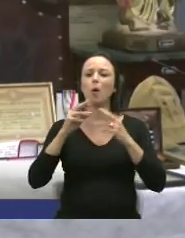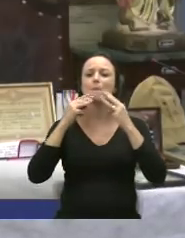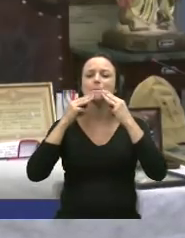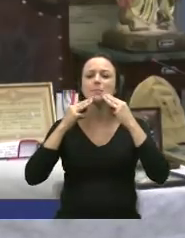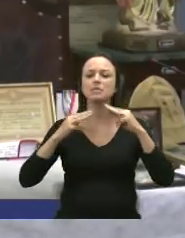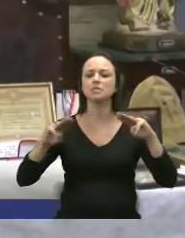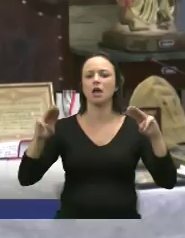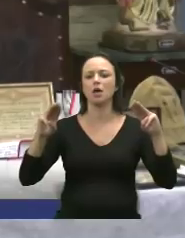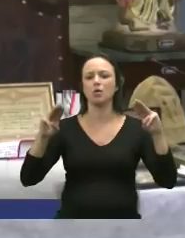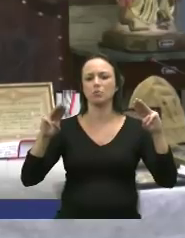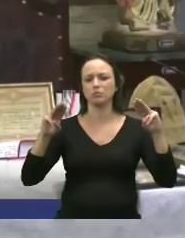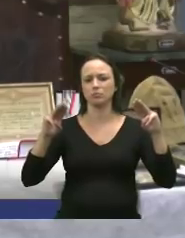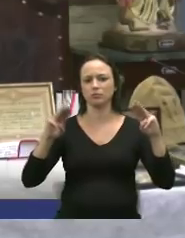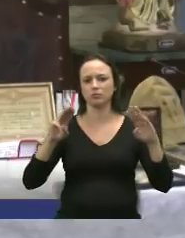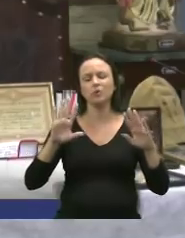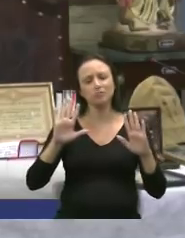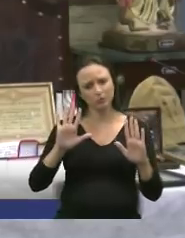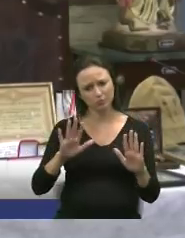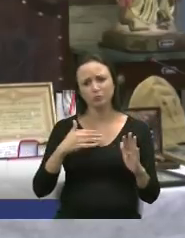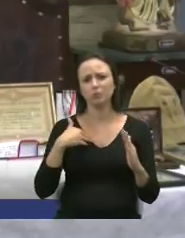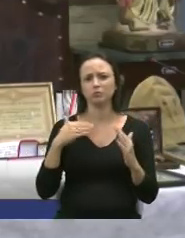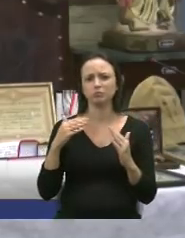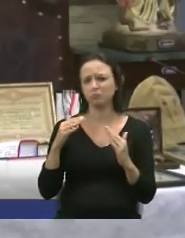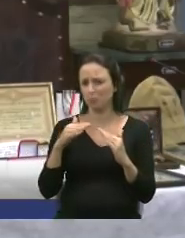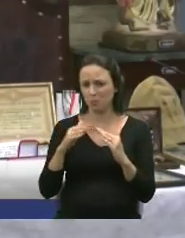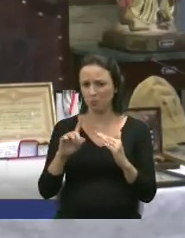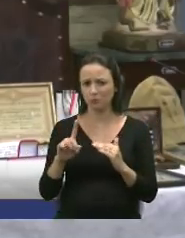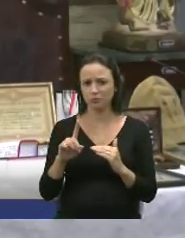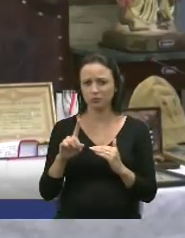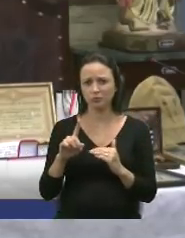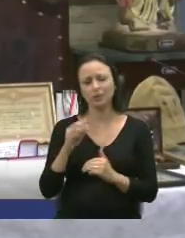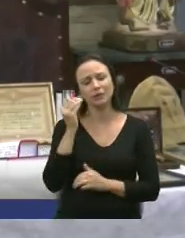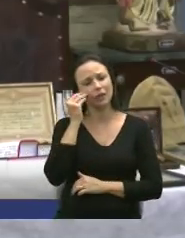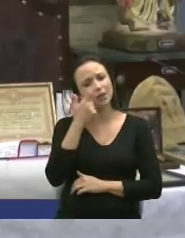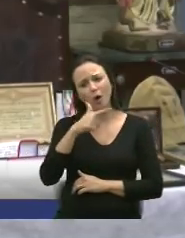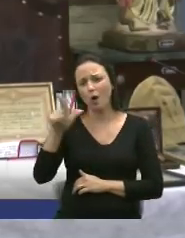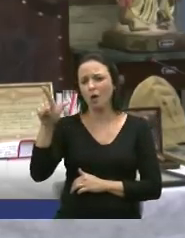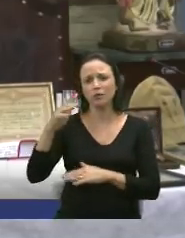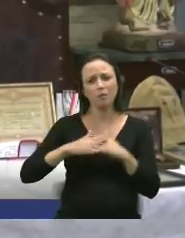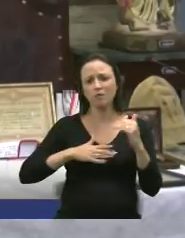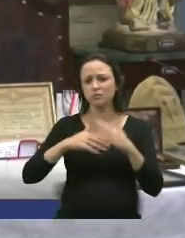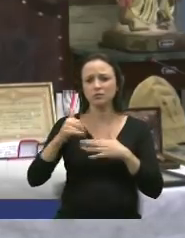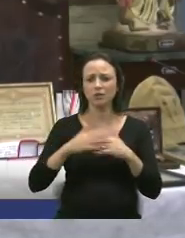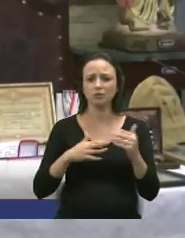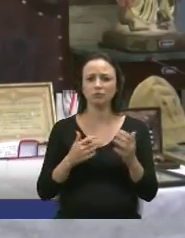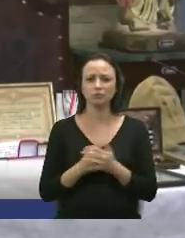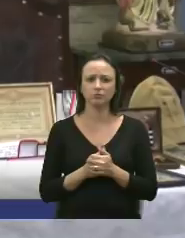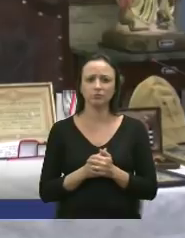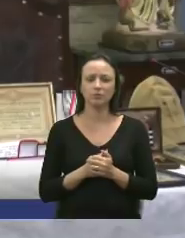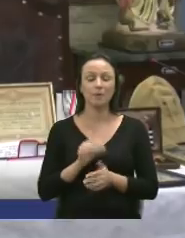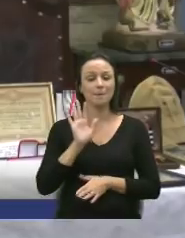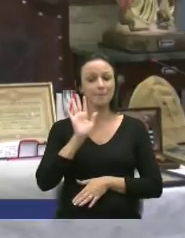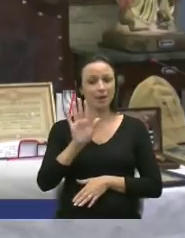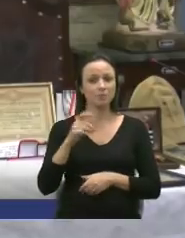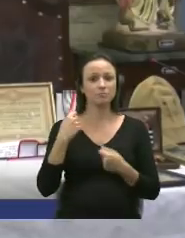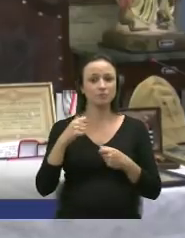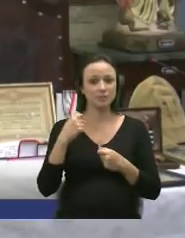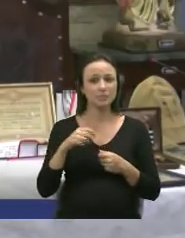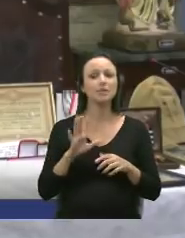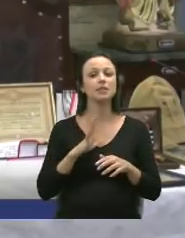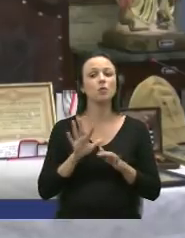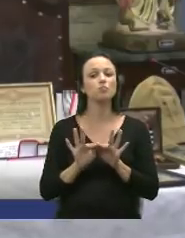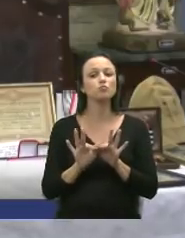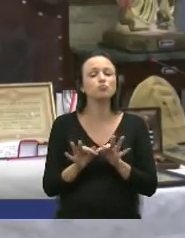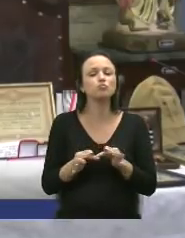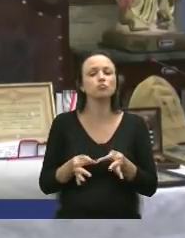ou coisa que o valha. Não concorda? Tente outra. Mas tenhamos a humildade de reconhecer.